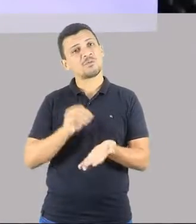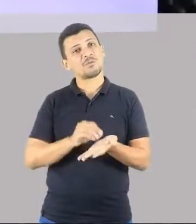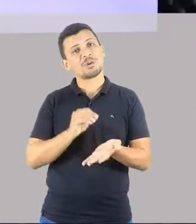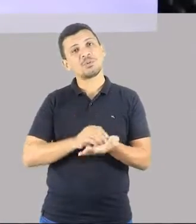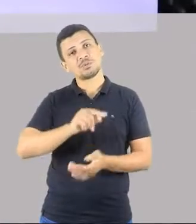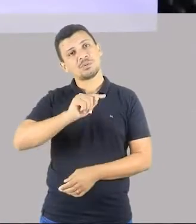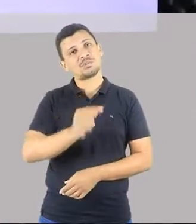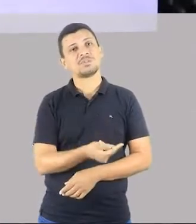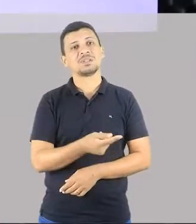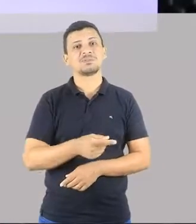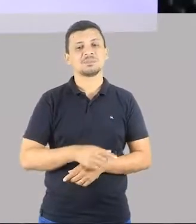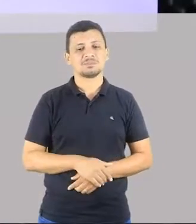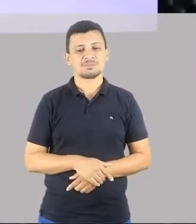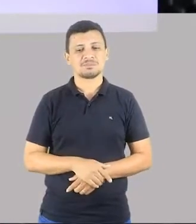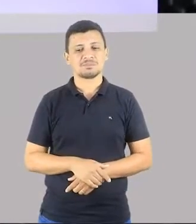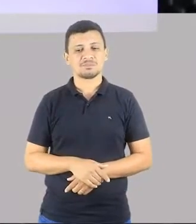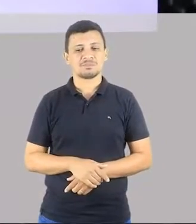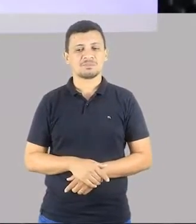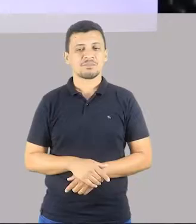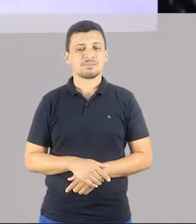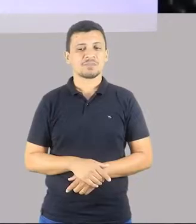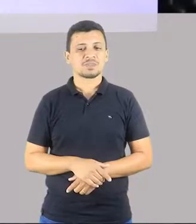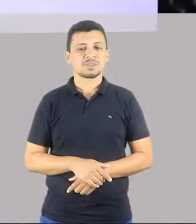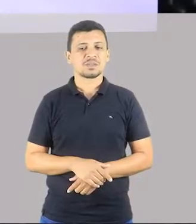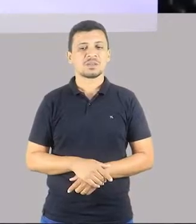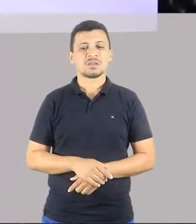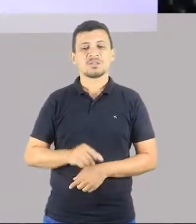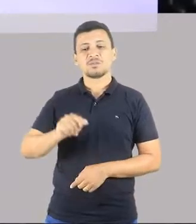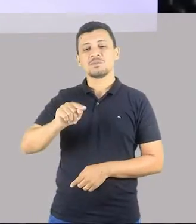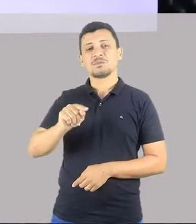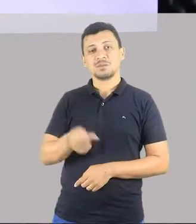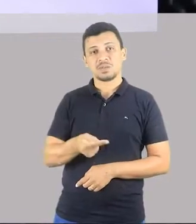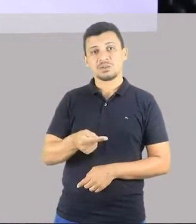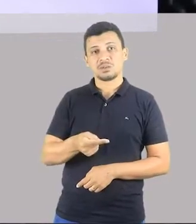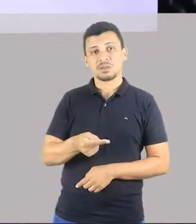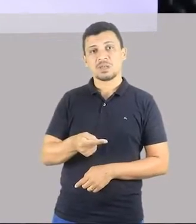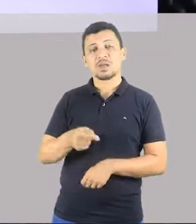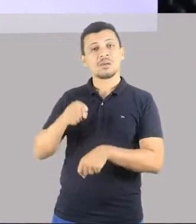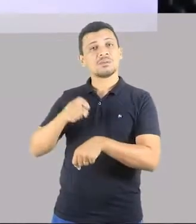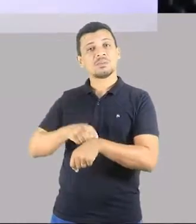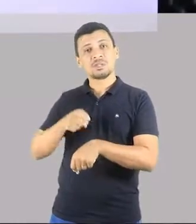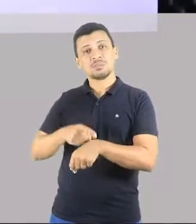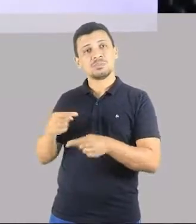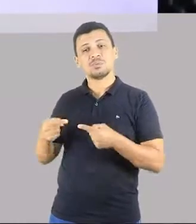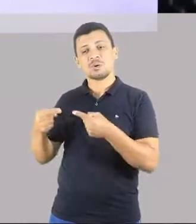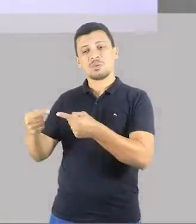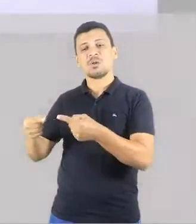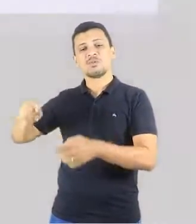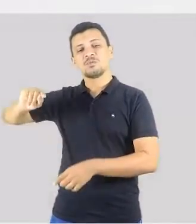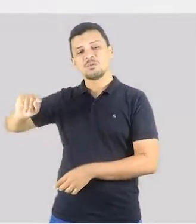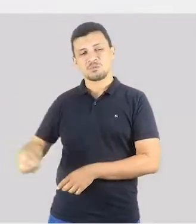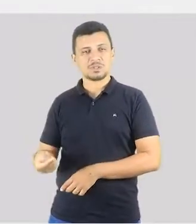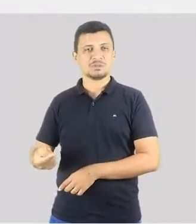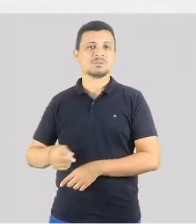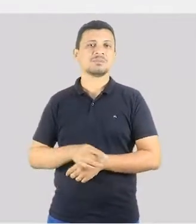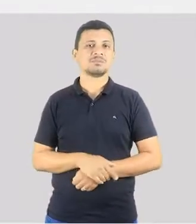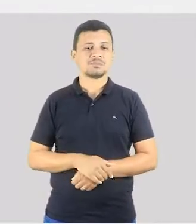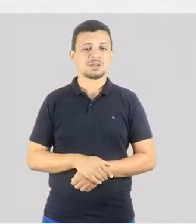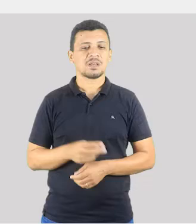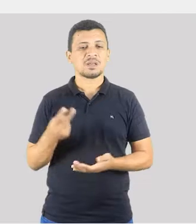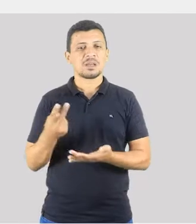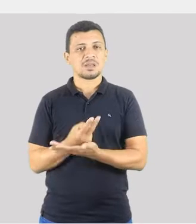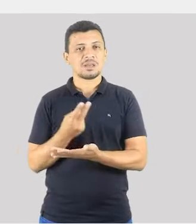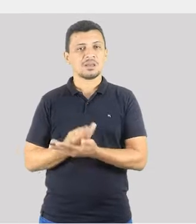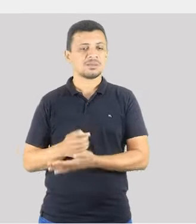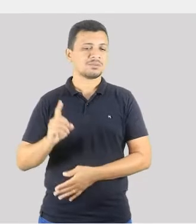vírgula depois do tempo, certo? Ficaria vírgula, ao mesmo tempo, vírgula novamente, certo? Então, também falsa a